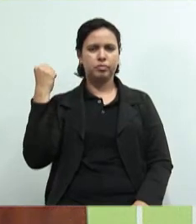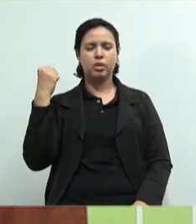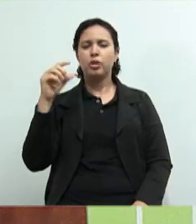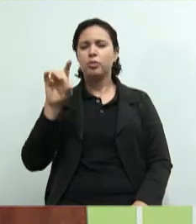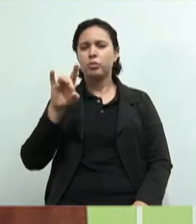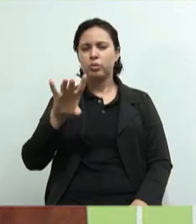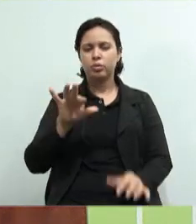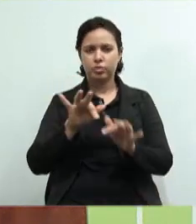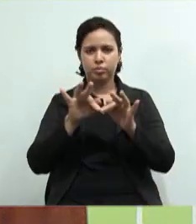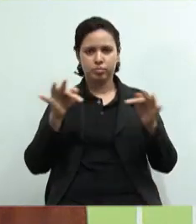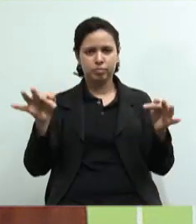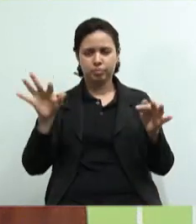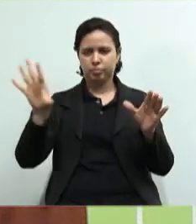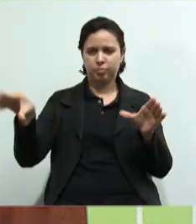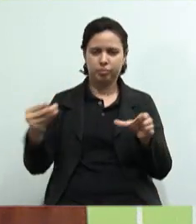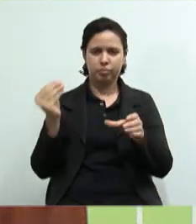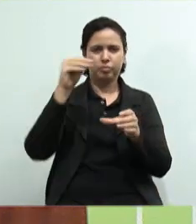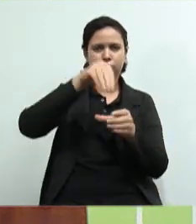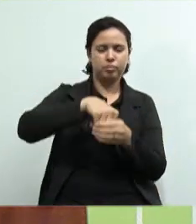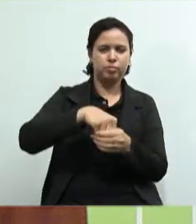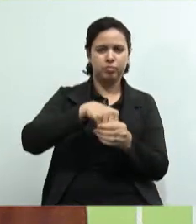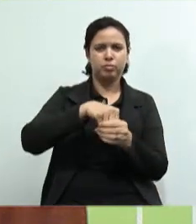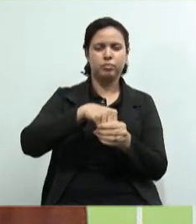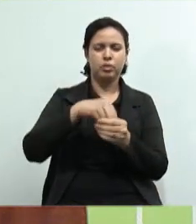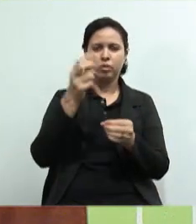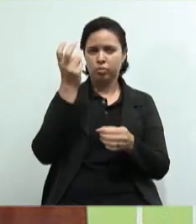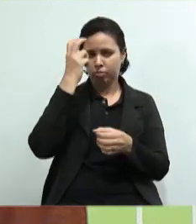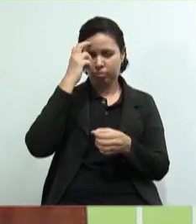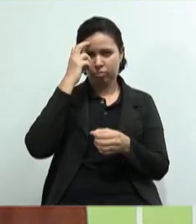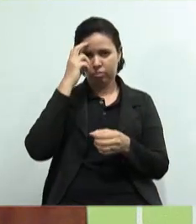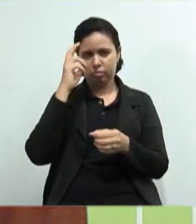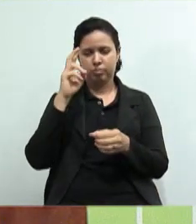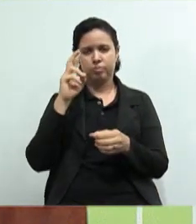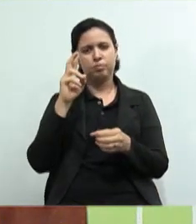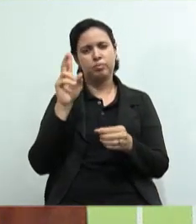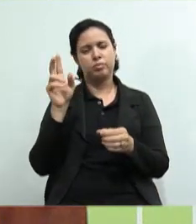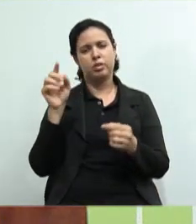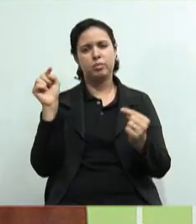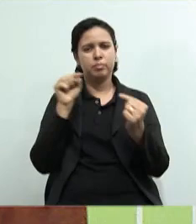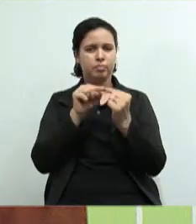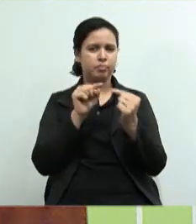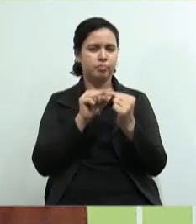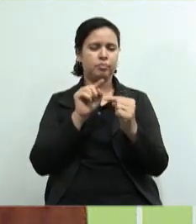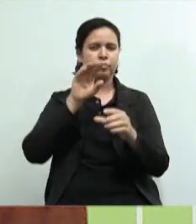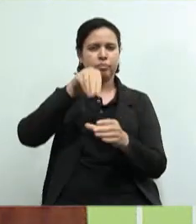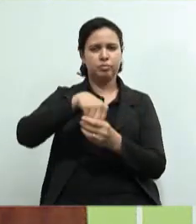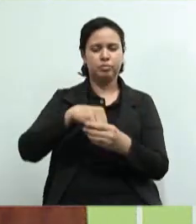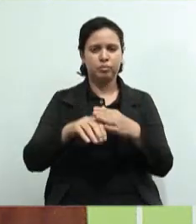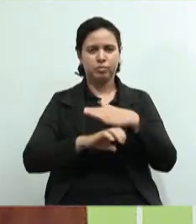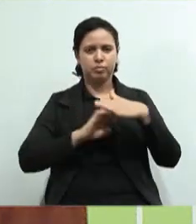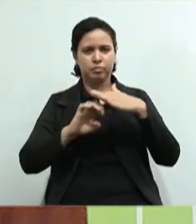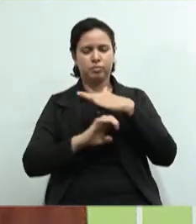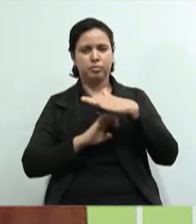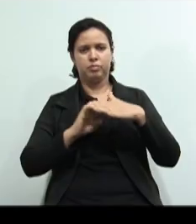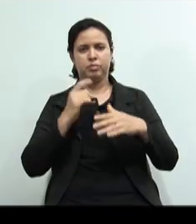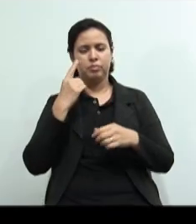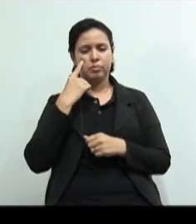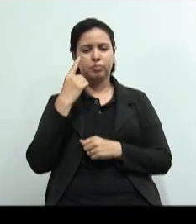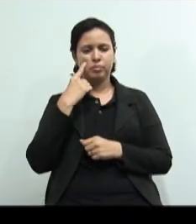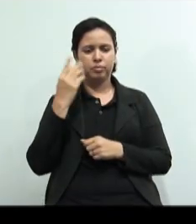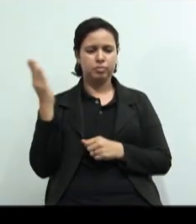simplesmente incorporaram essa cultura e aplicaram dentro das organizações. Vamos dar uma